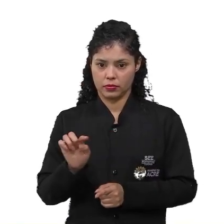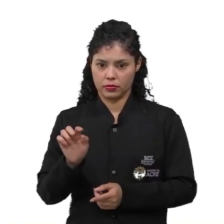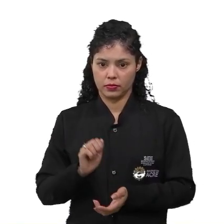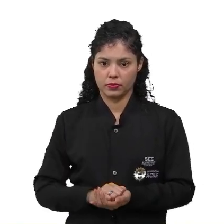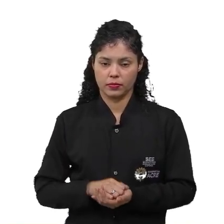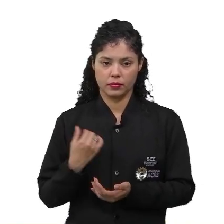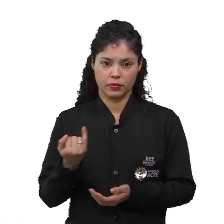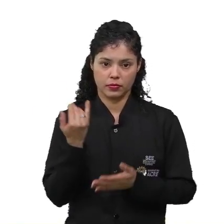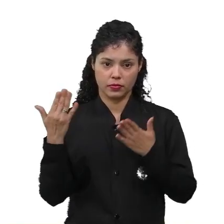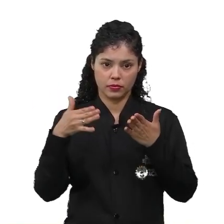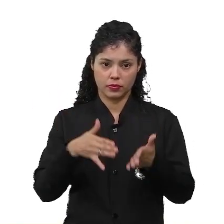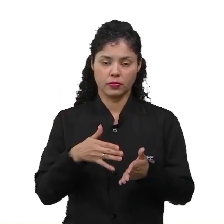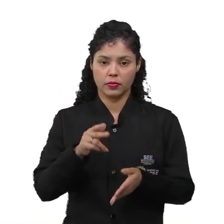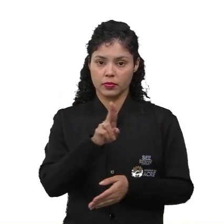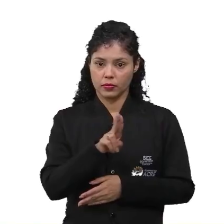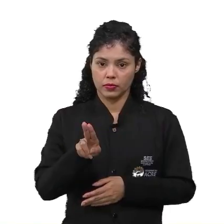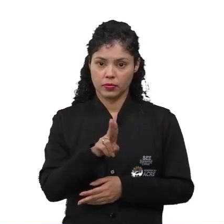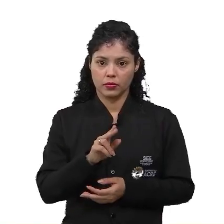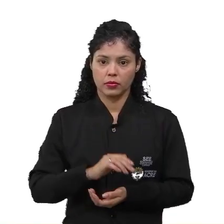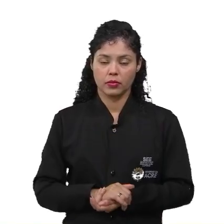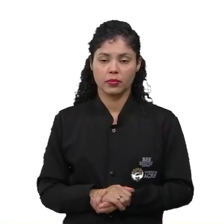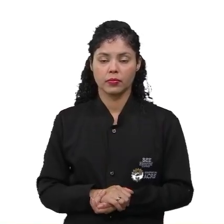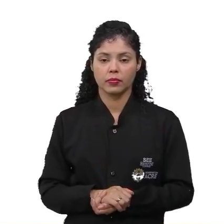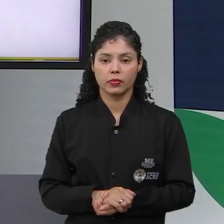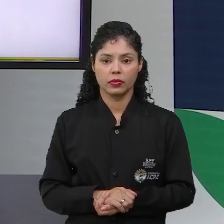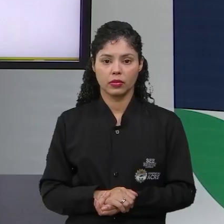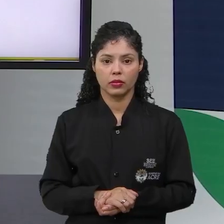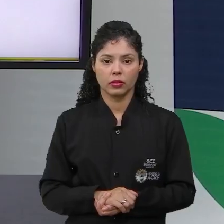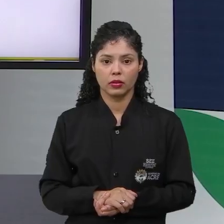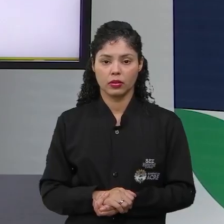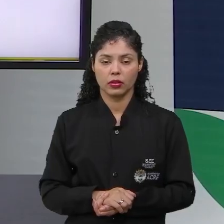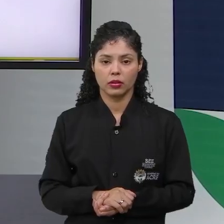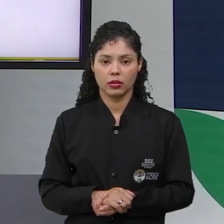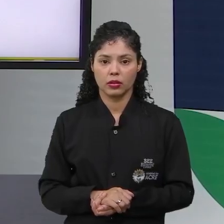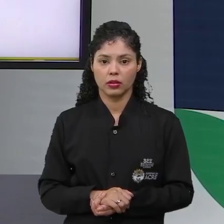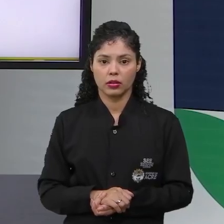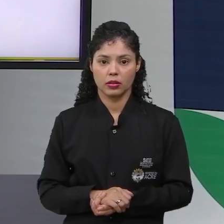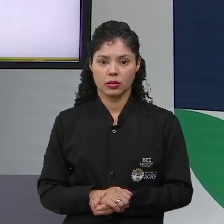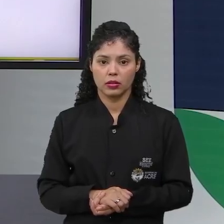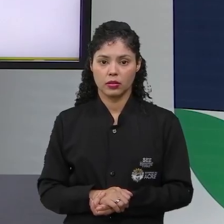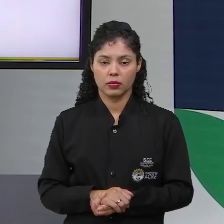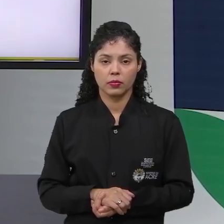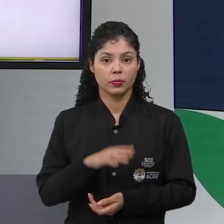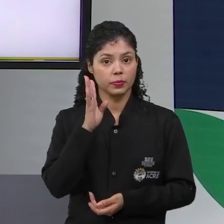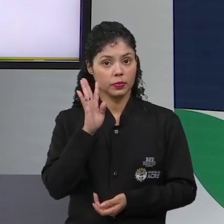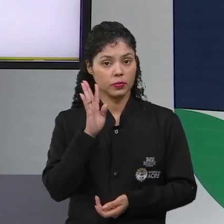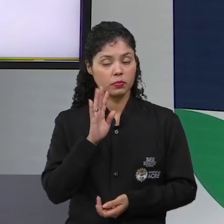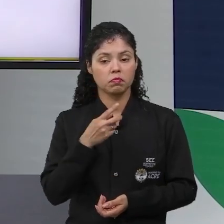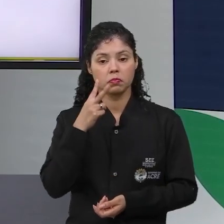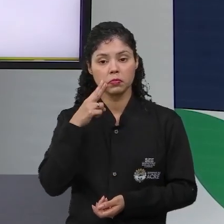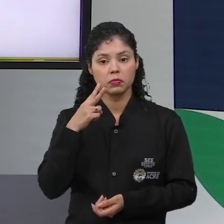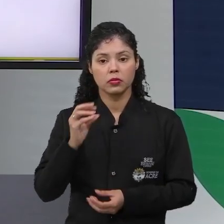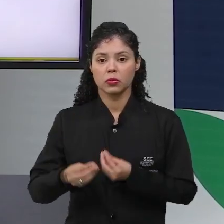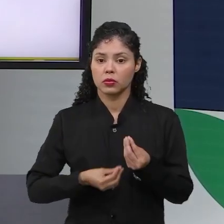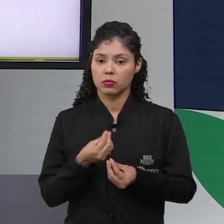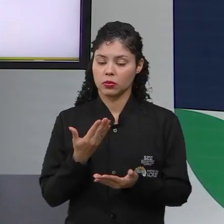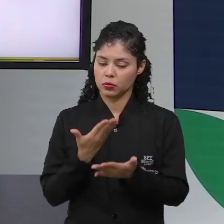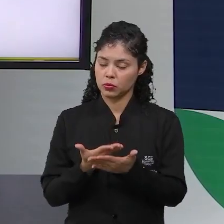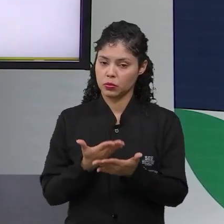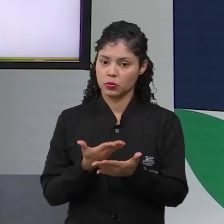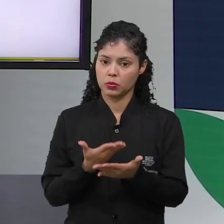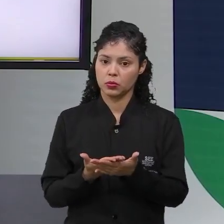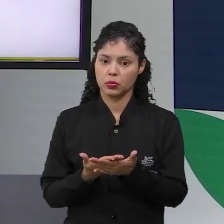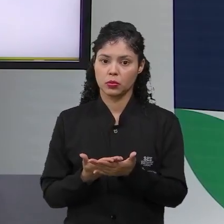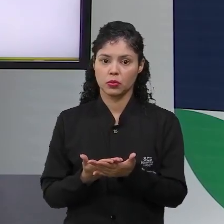muito especial e ela é chamada natural por um motivo bem interessante. Quando nós estamos estudando,